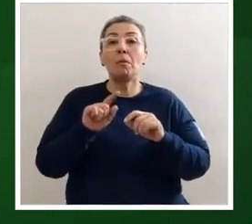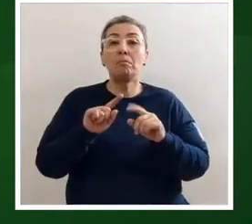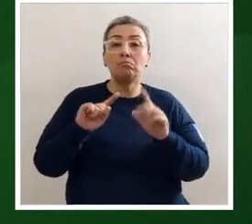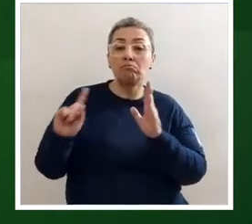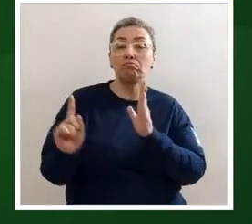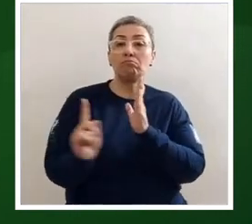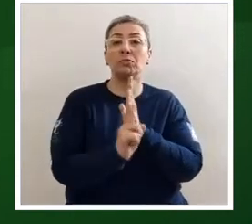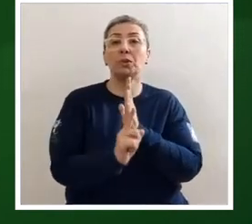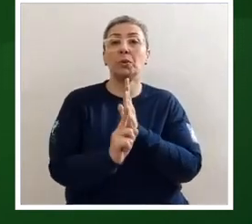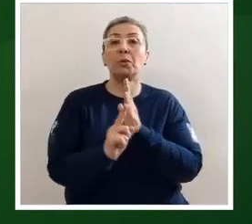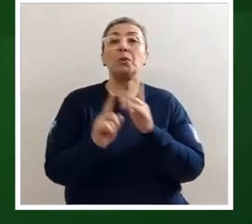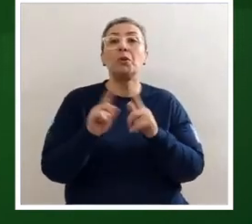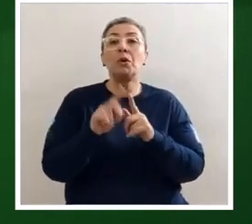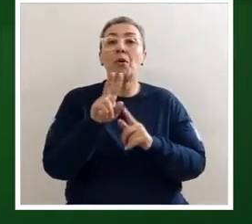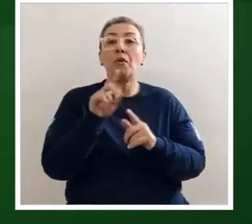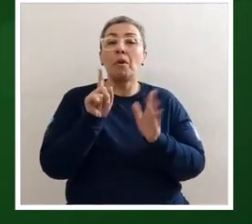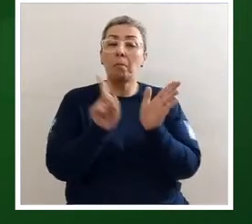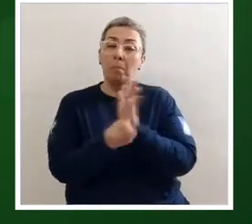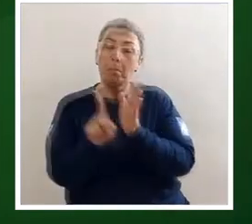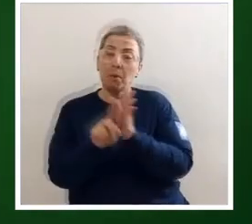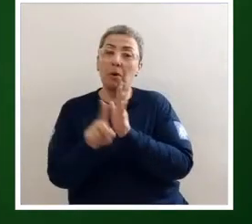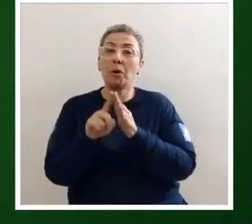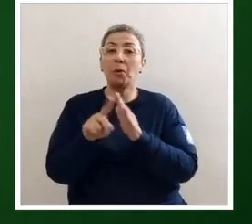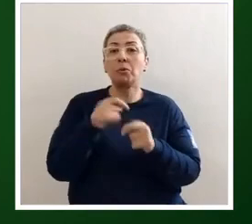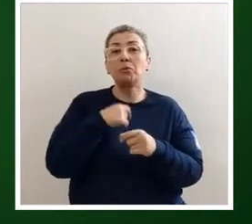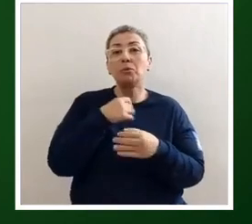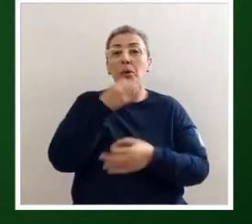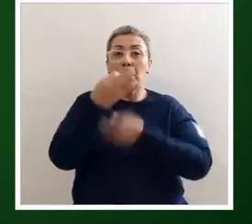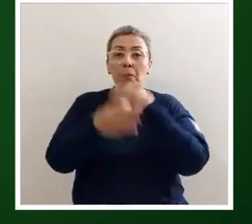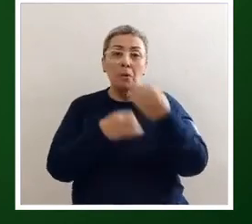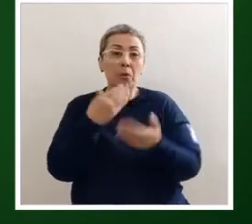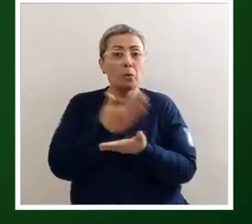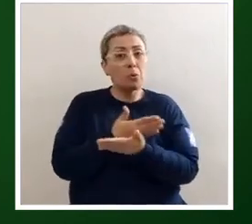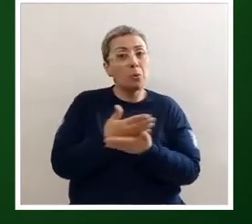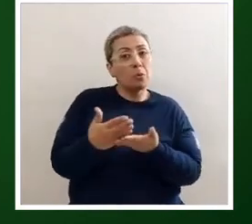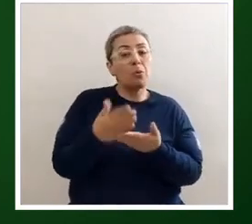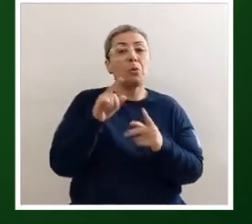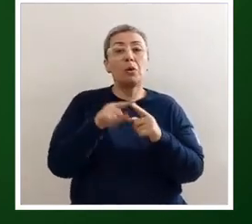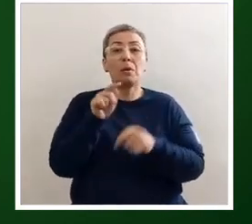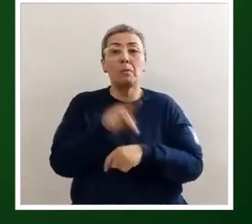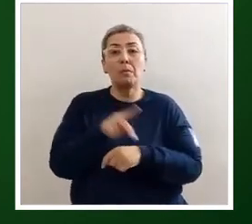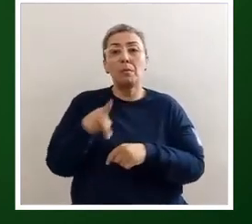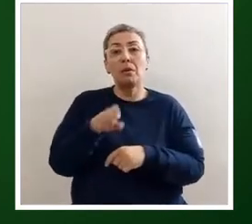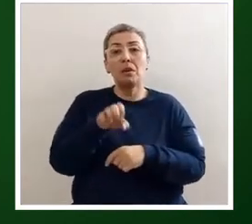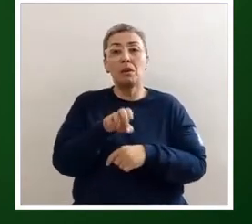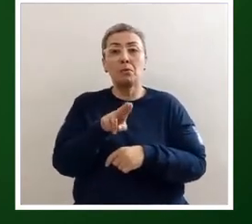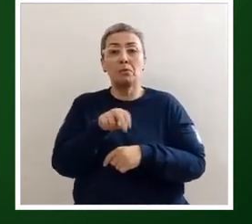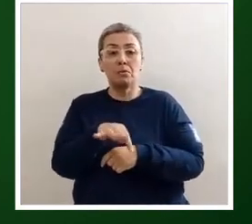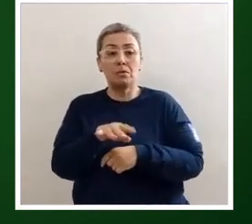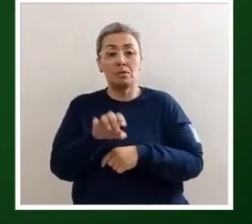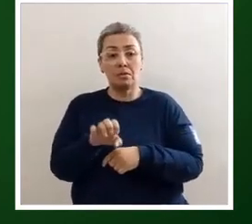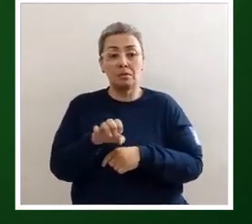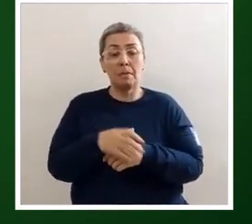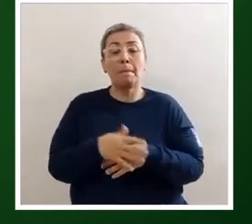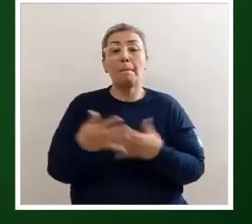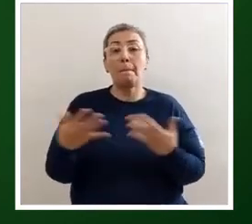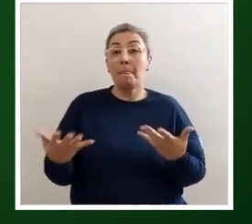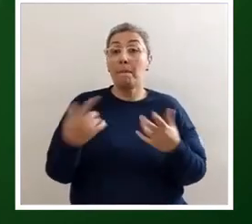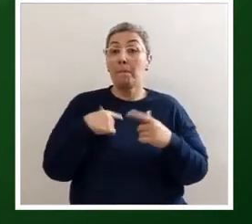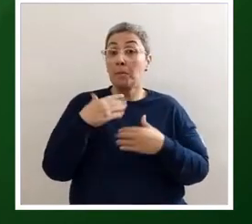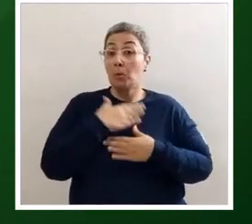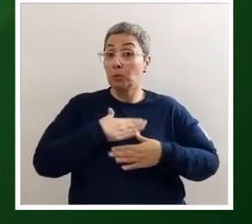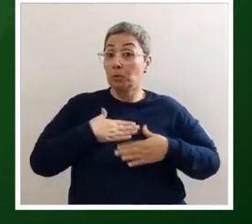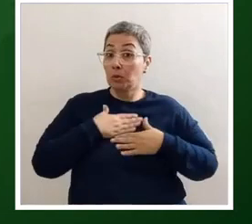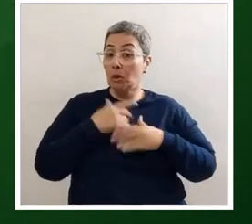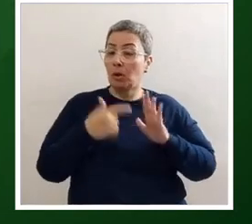prioridade né Vamos fazer as perguntas de considerações iniciais para Professora Eunice então eu gostaria